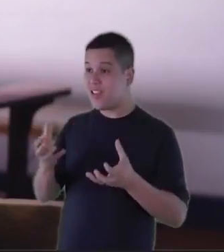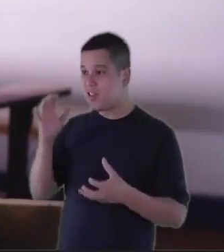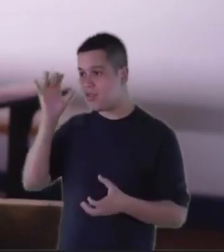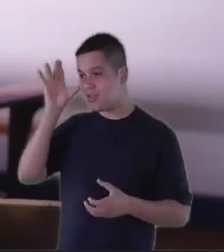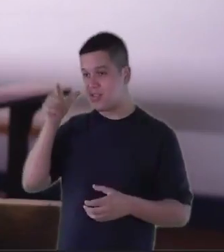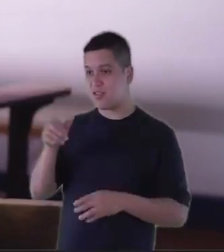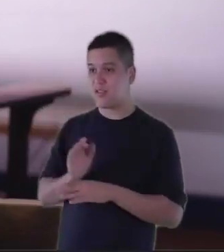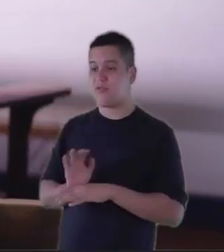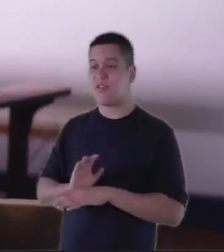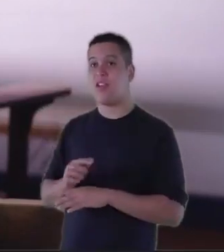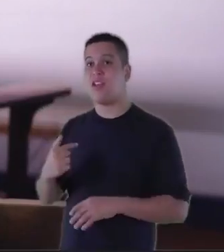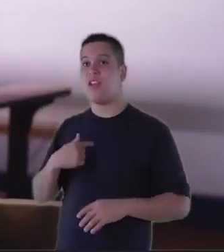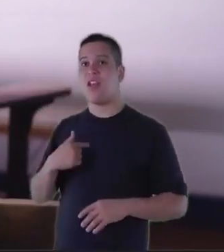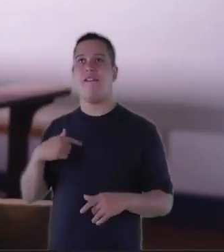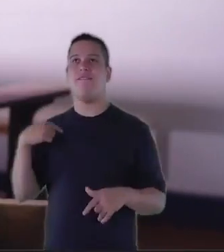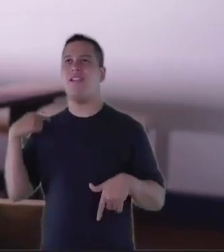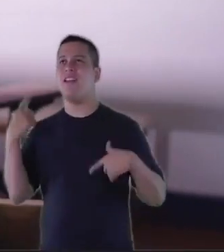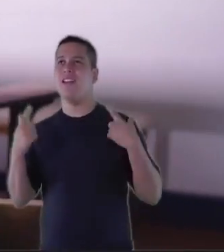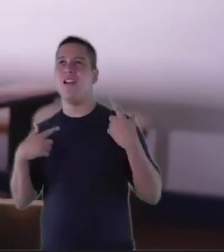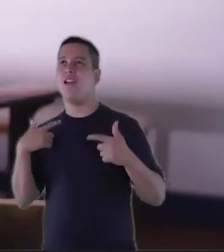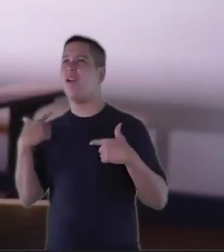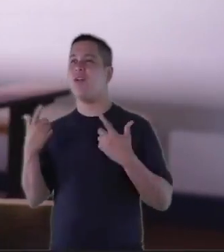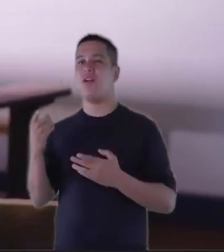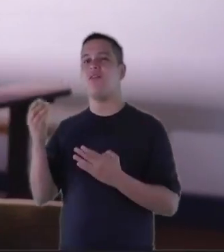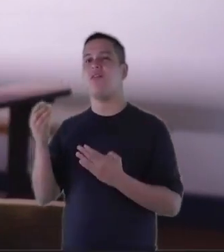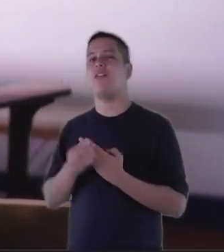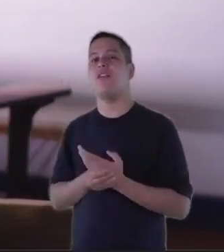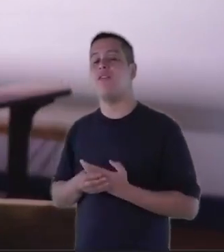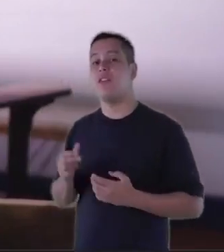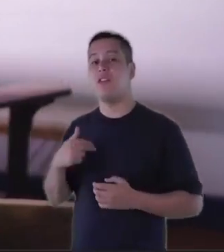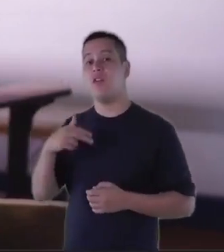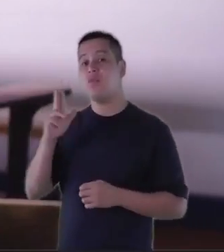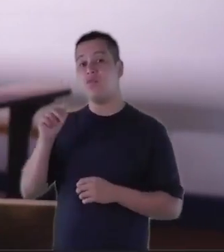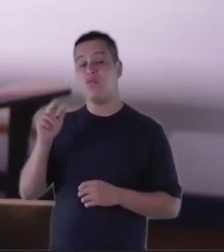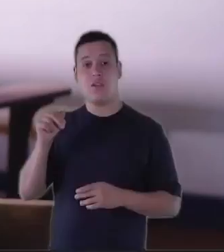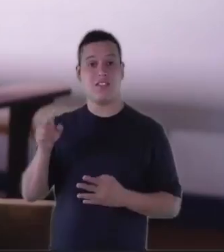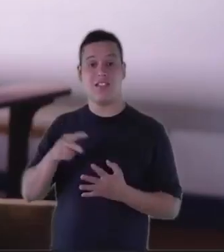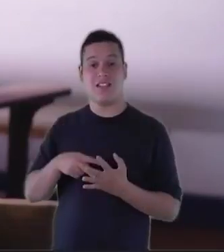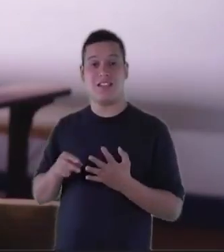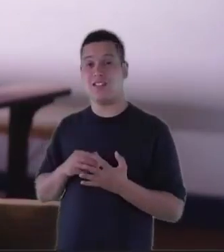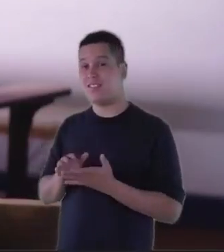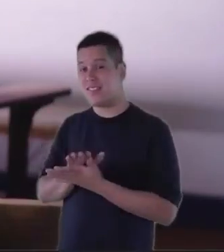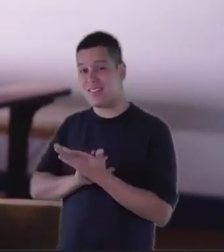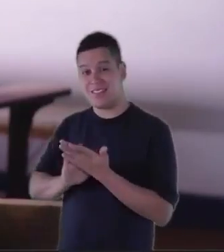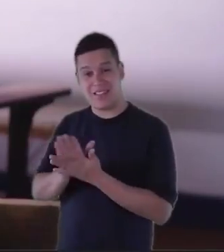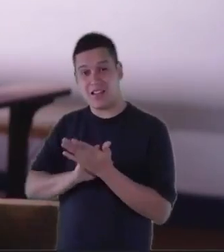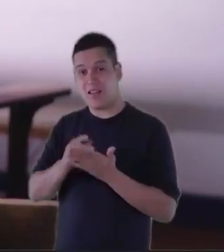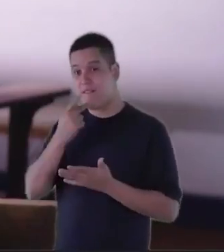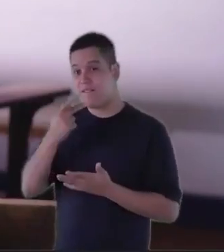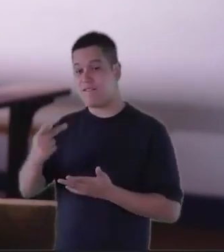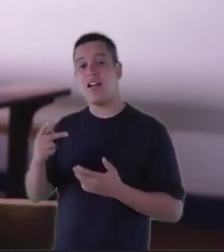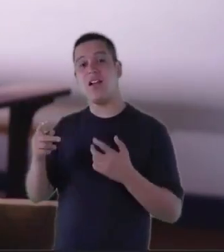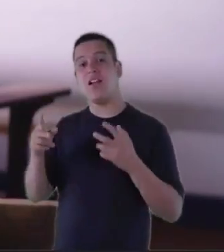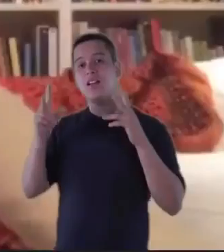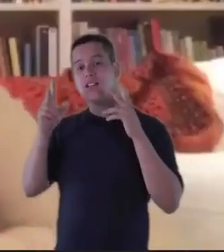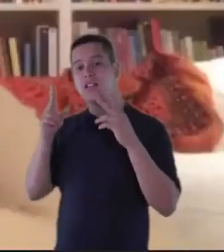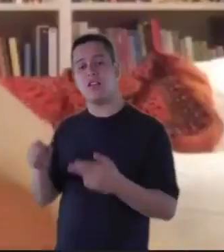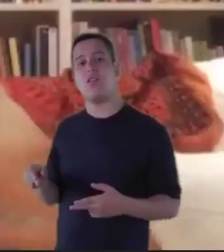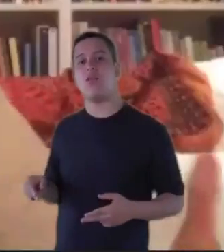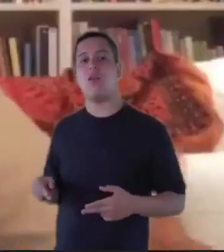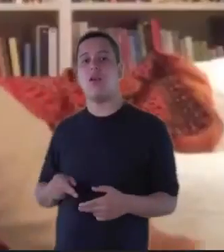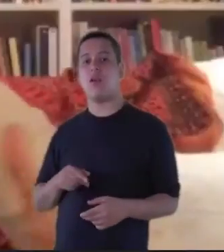fiquei louca com aquele livro. Eu acho que eu nunca tinha lido nada que falasse tanto assim a minha geração, o que eu